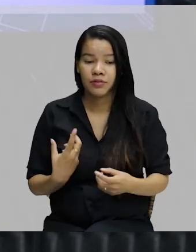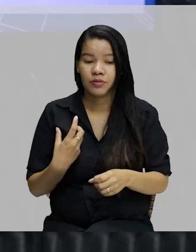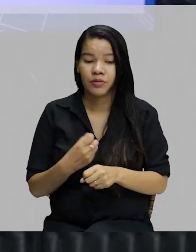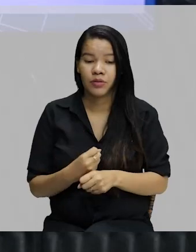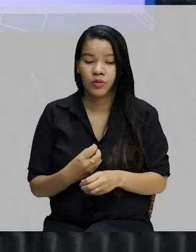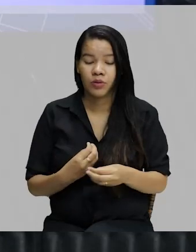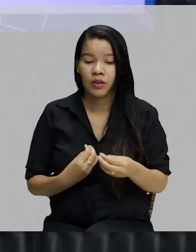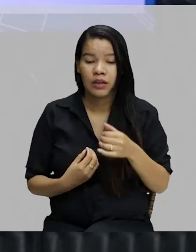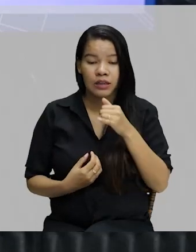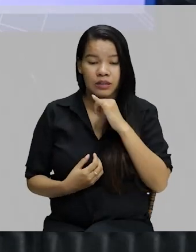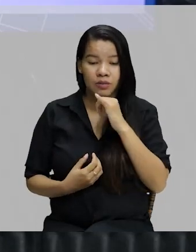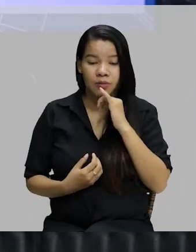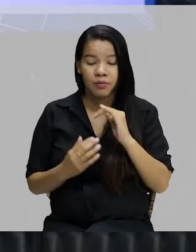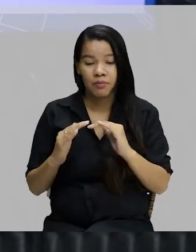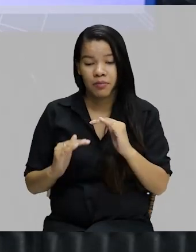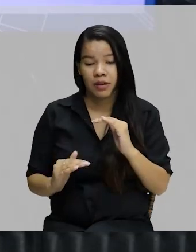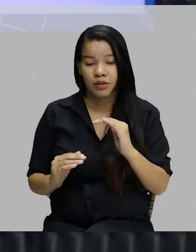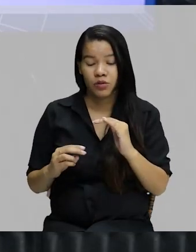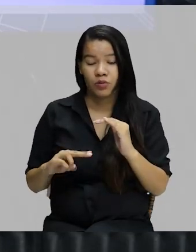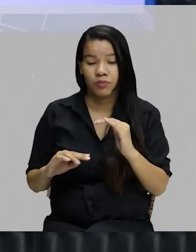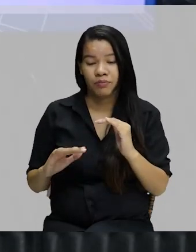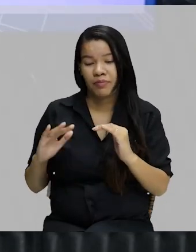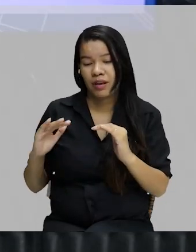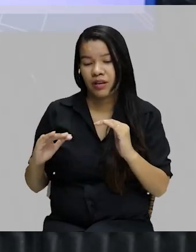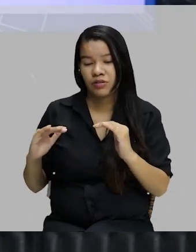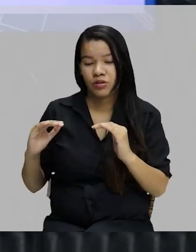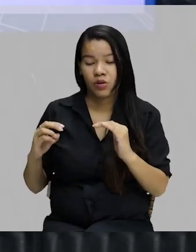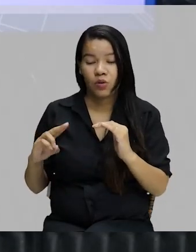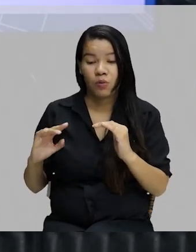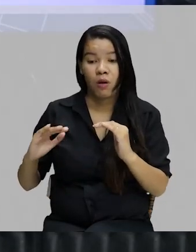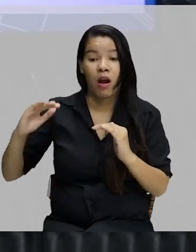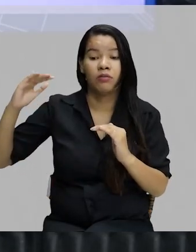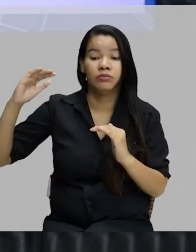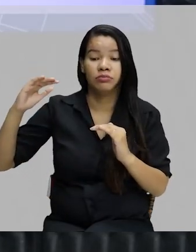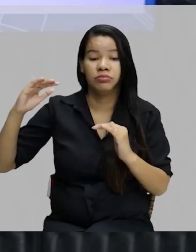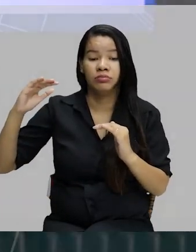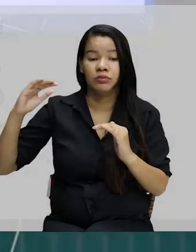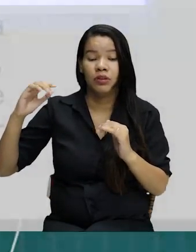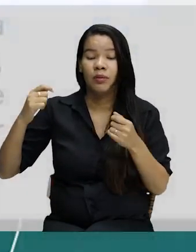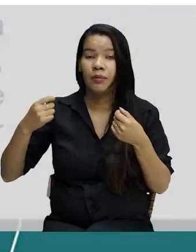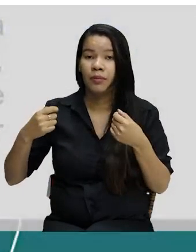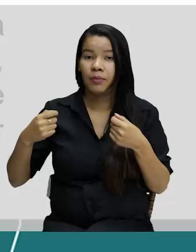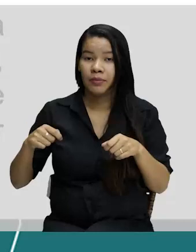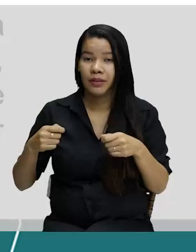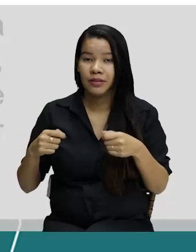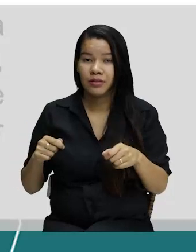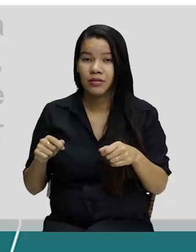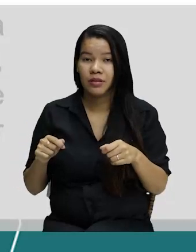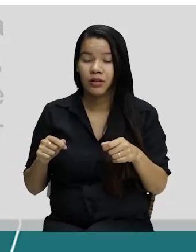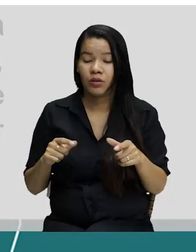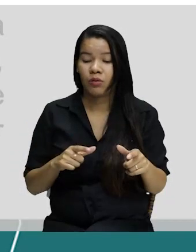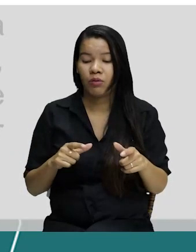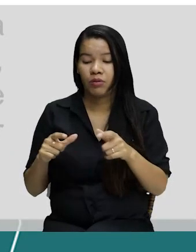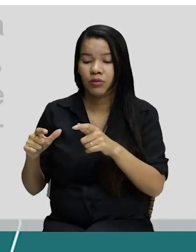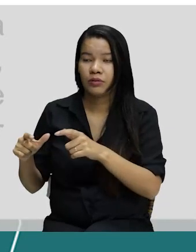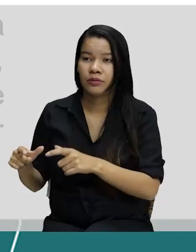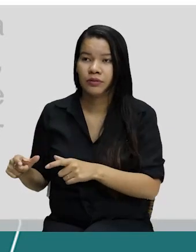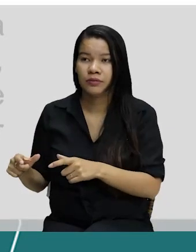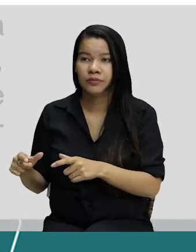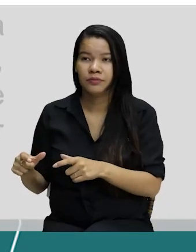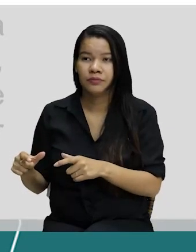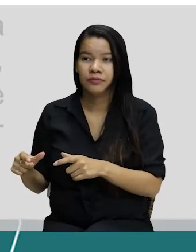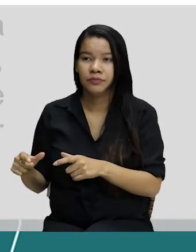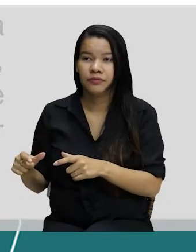baixa, a média, ou então uma alta concentração, eles precisam ser colocados